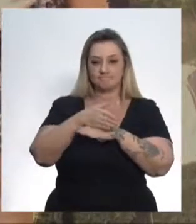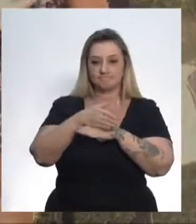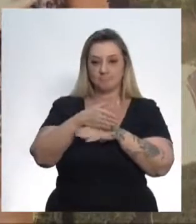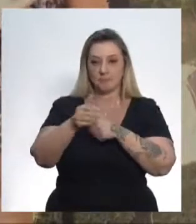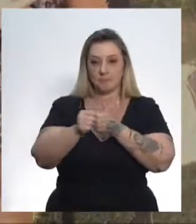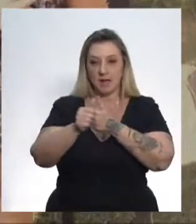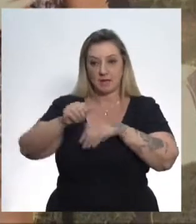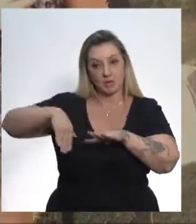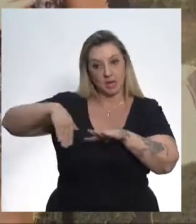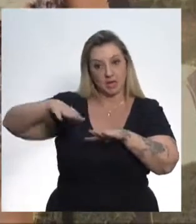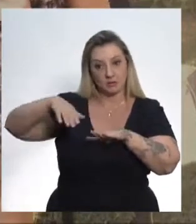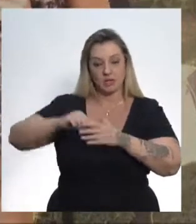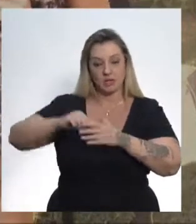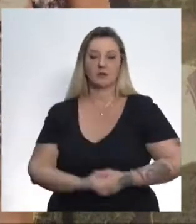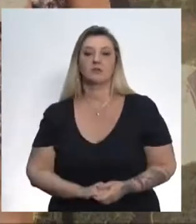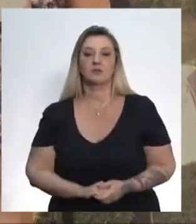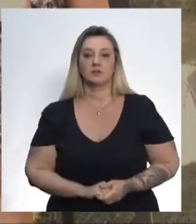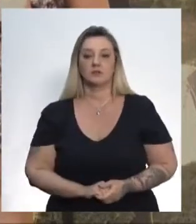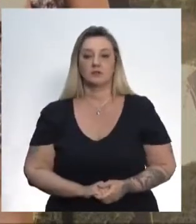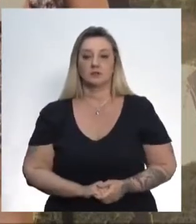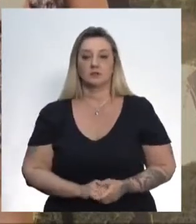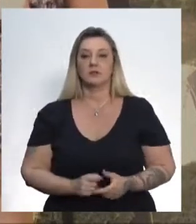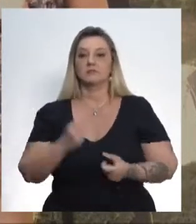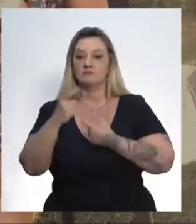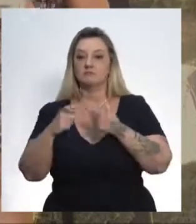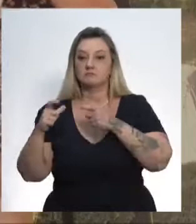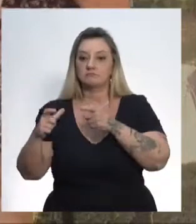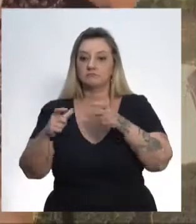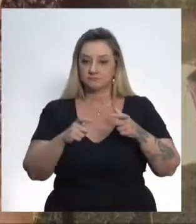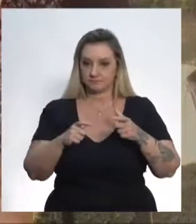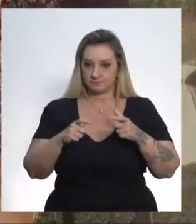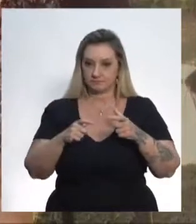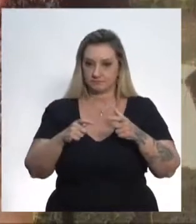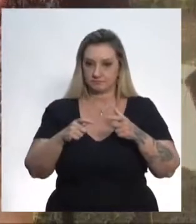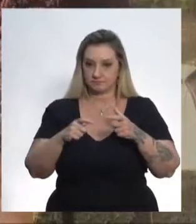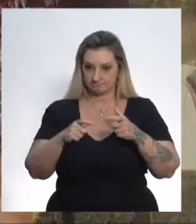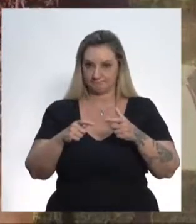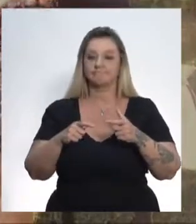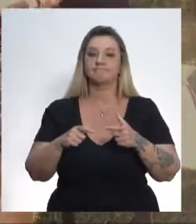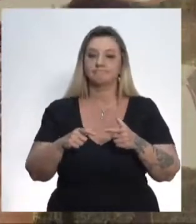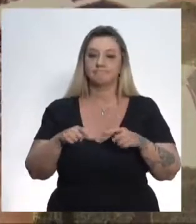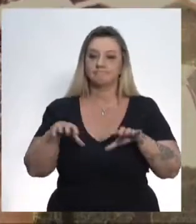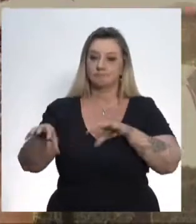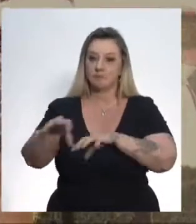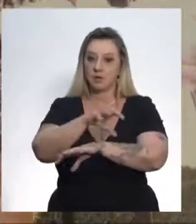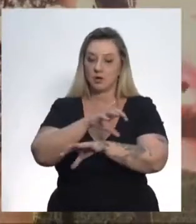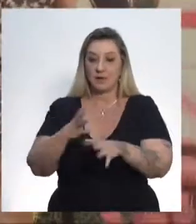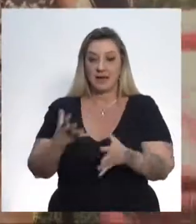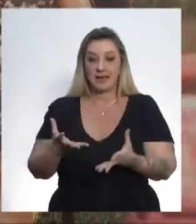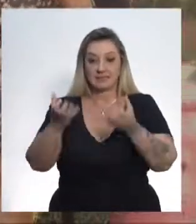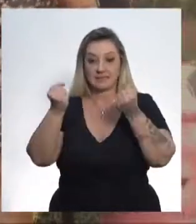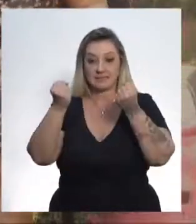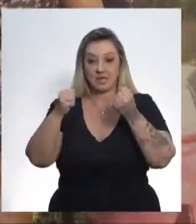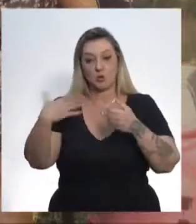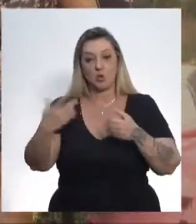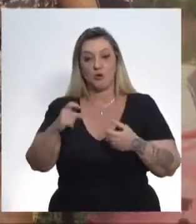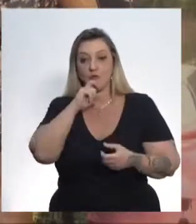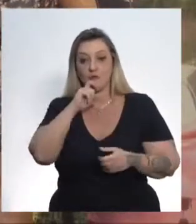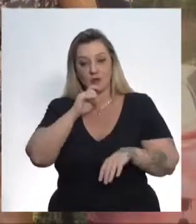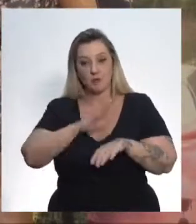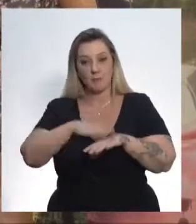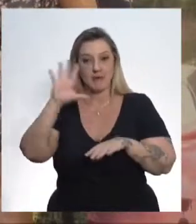litoral. Além disso, algumas partes desse bioma têm um clima mais seco ou mais frio.